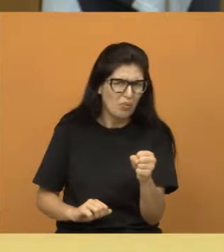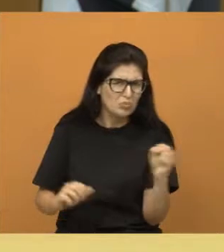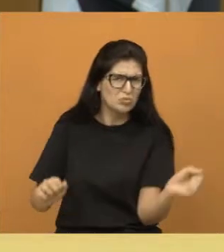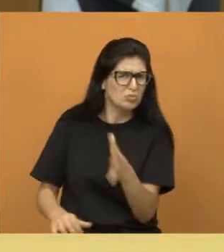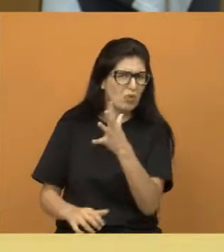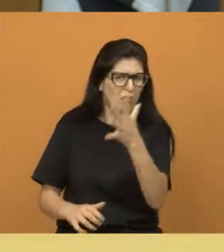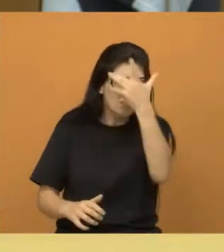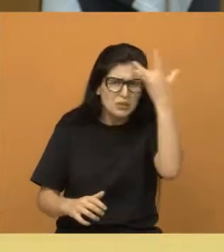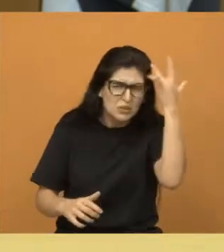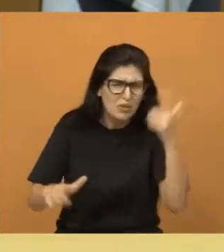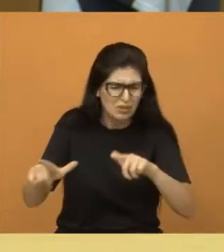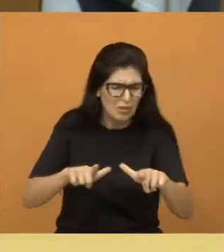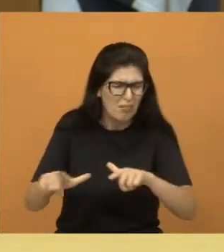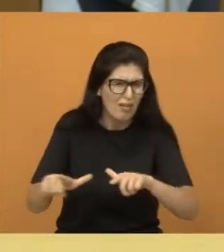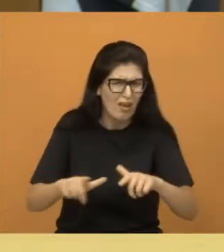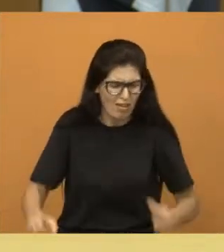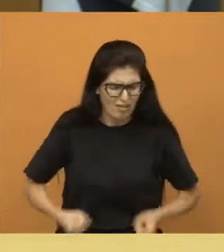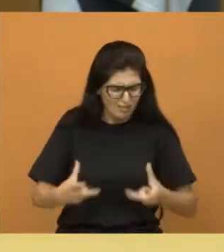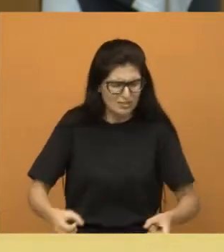gastando dinheiro público.